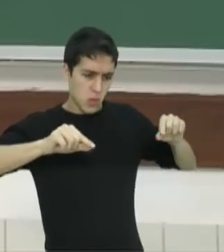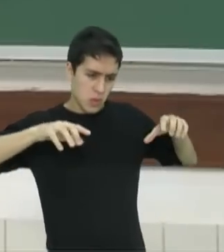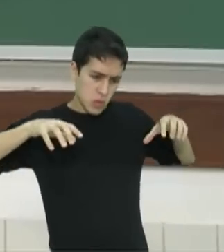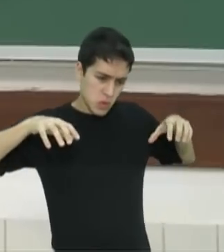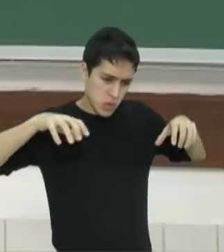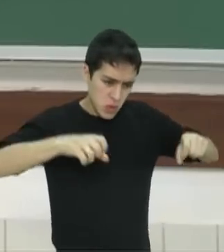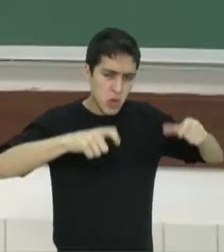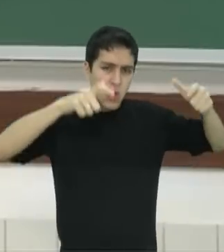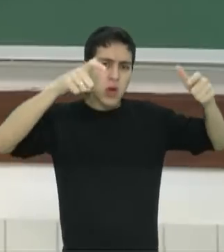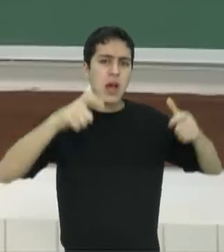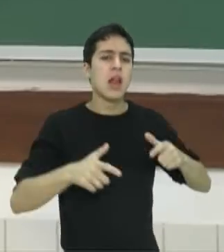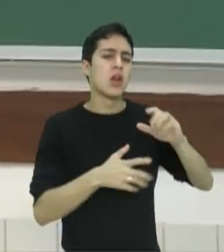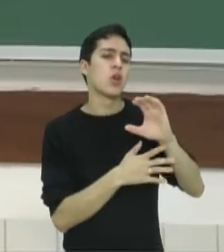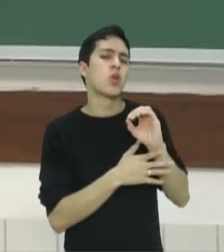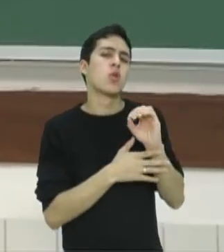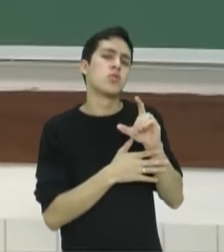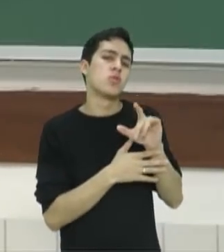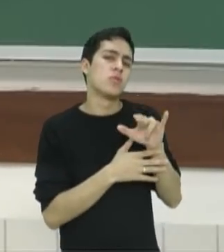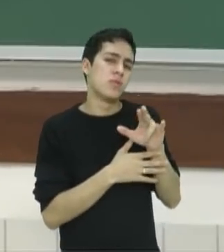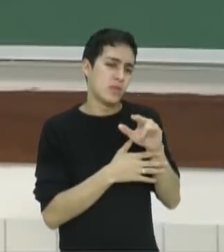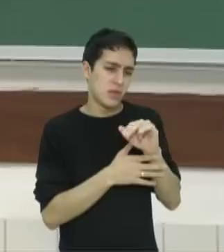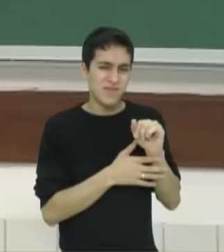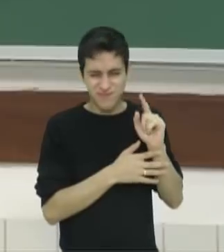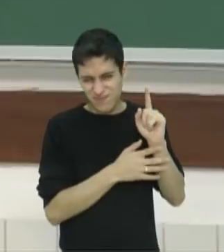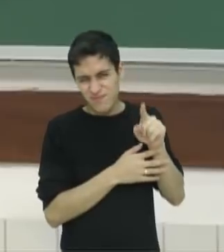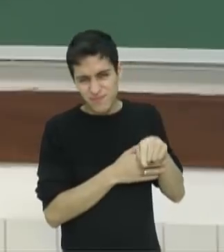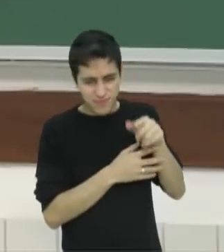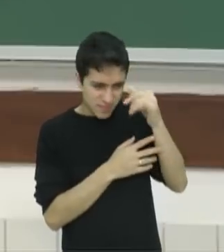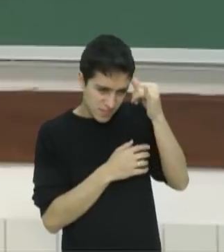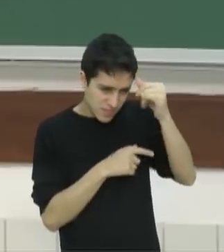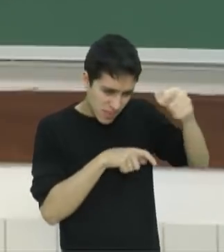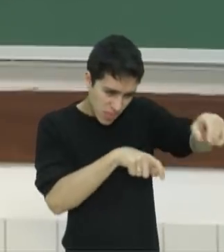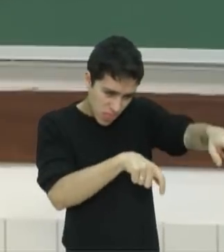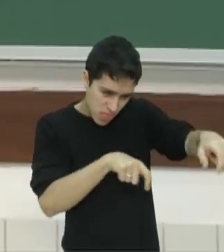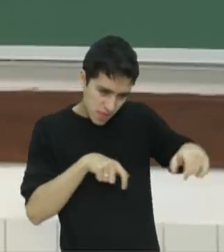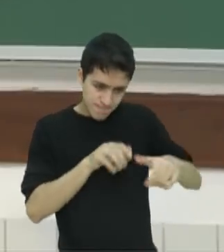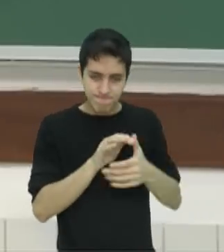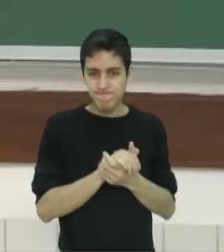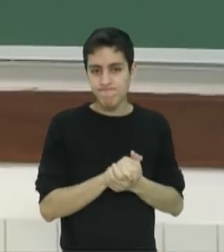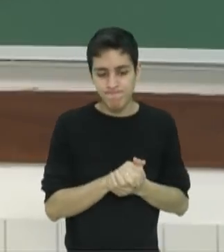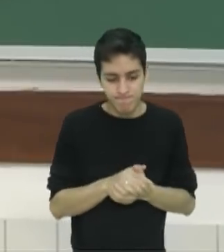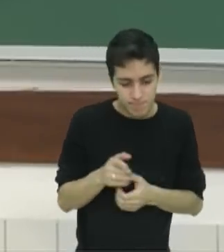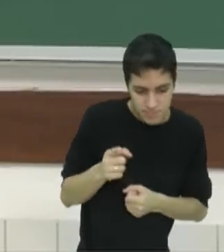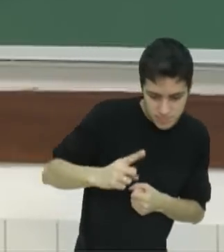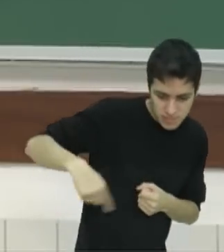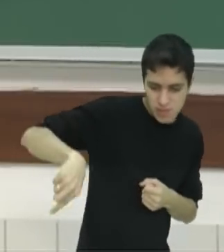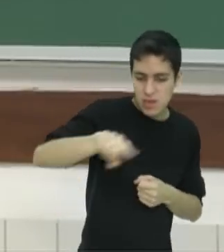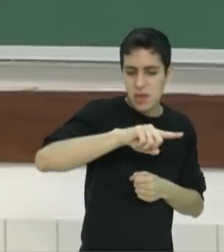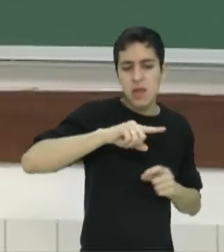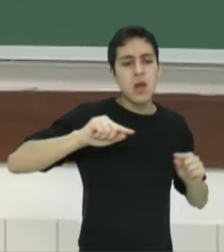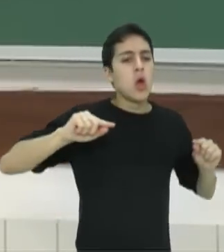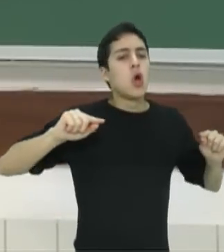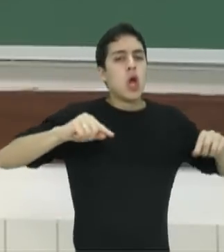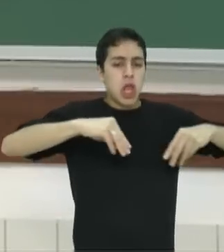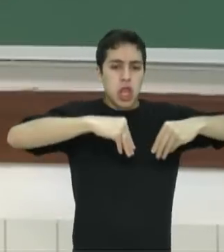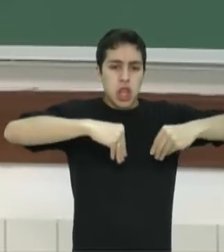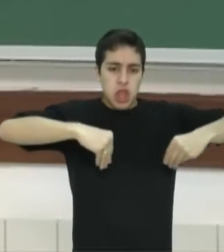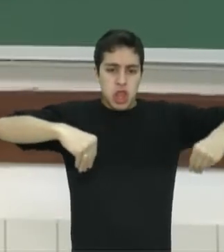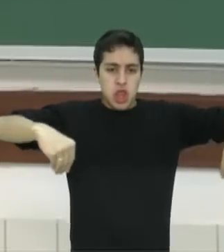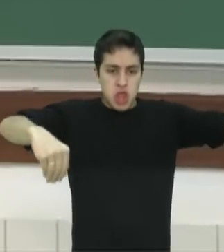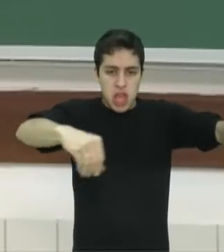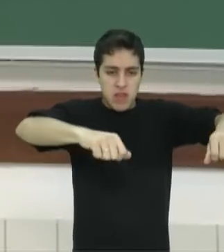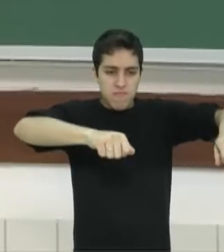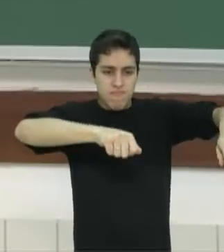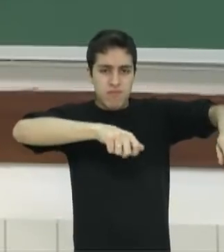chamada colônia. E o que acontece nessa colônia? Essa colônia era destinada a um grupo de pessoas. Esse grupo